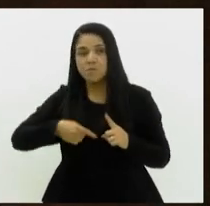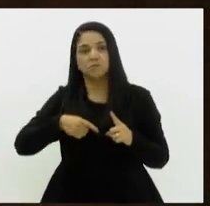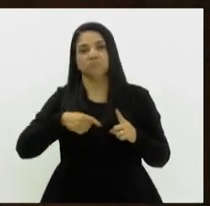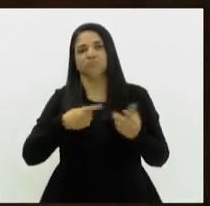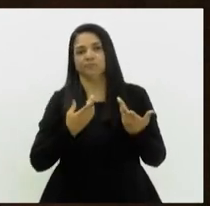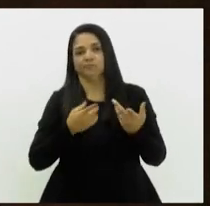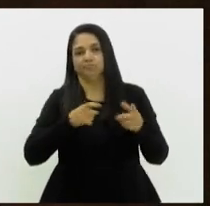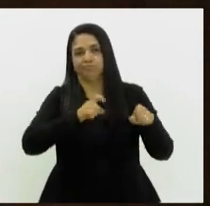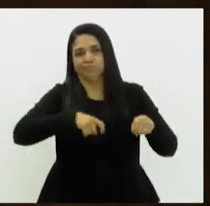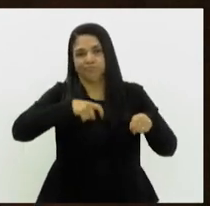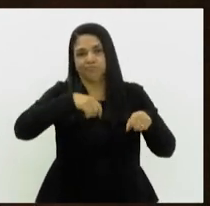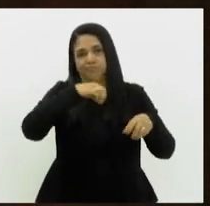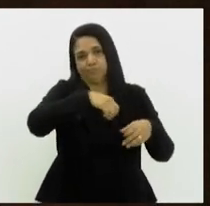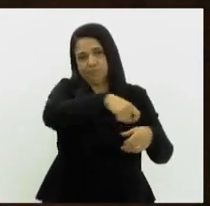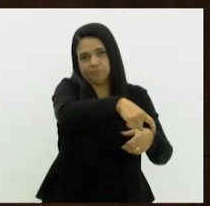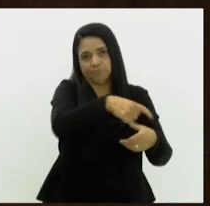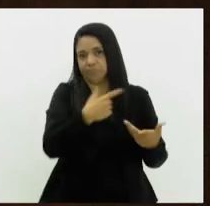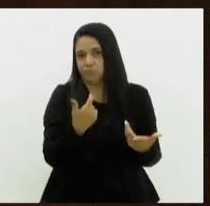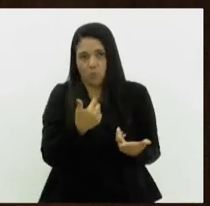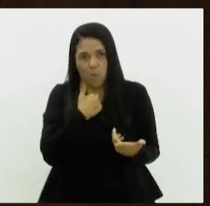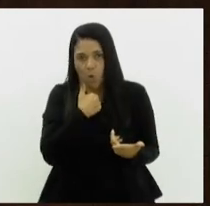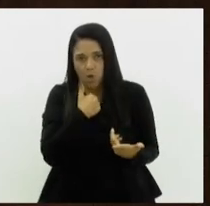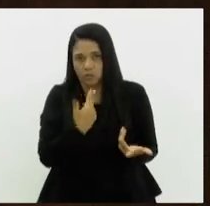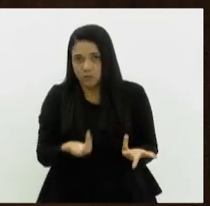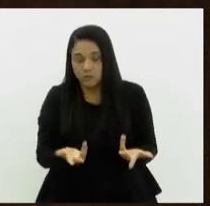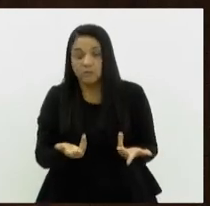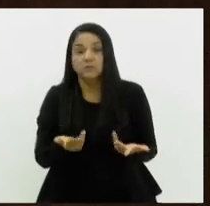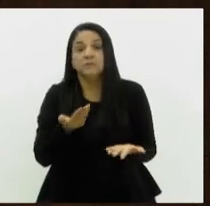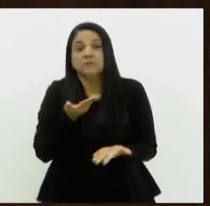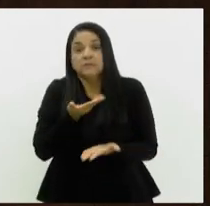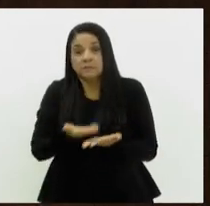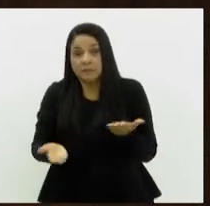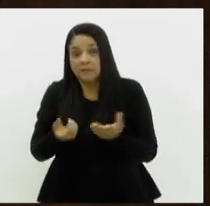estão perdendo hoje porque não estão produzindo e estão perdendo